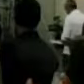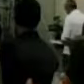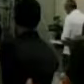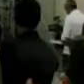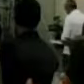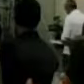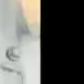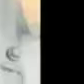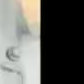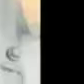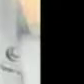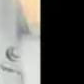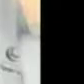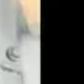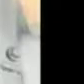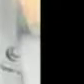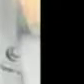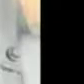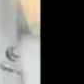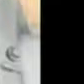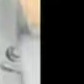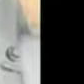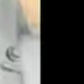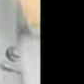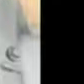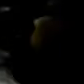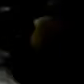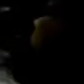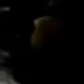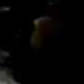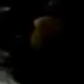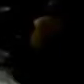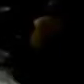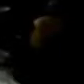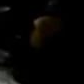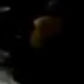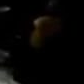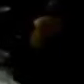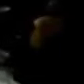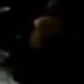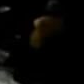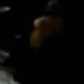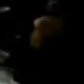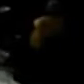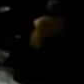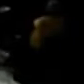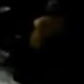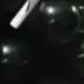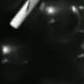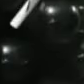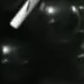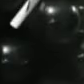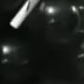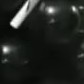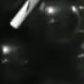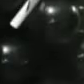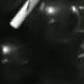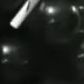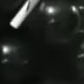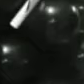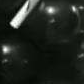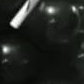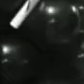Cristão Cassino, pastor Rubson Oliveira. Ministério Espaço Cristão Parque Marinha, pastora